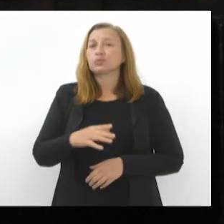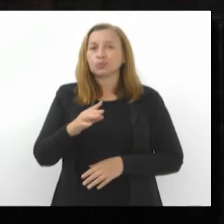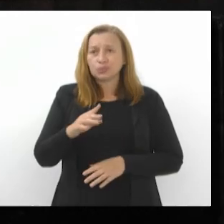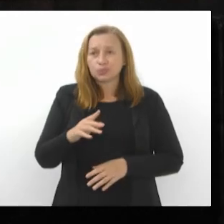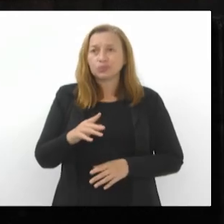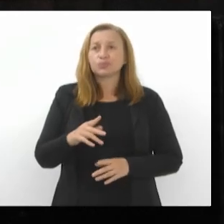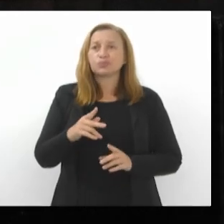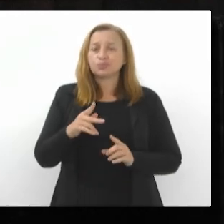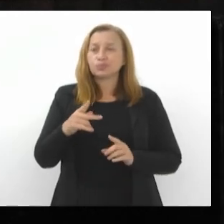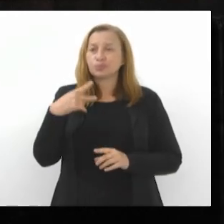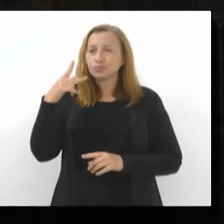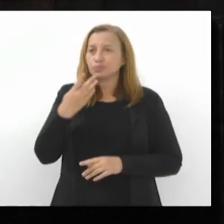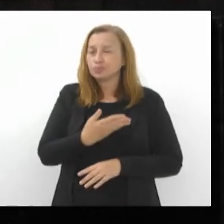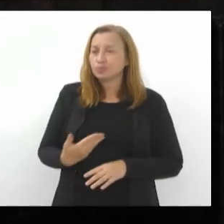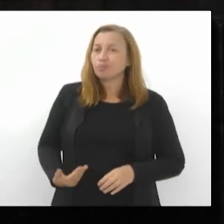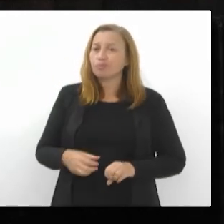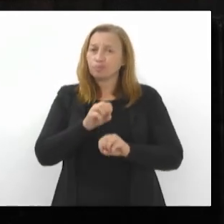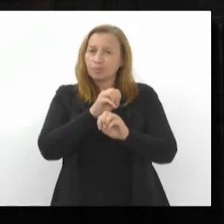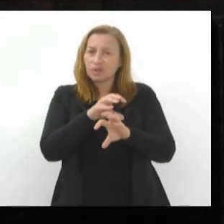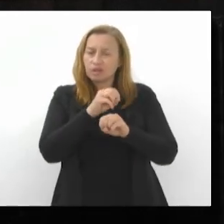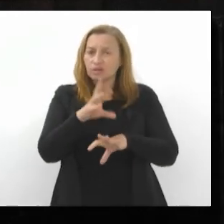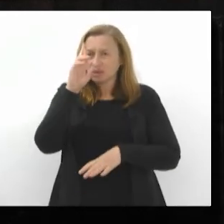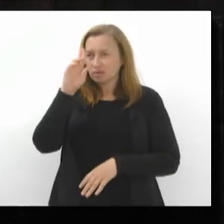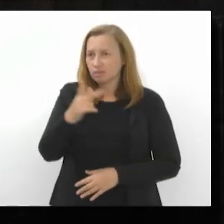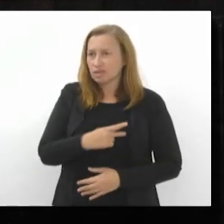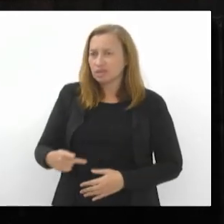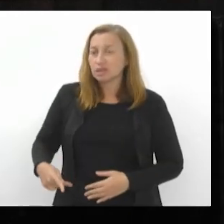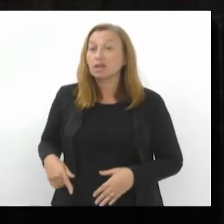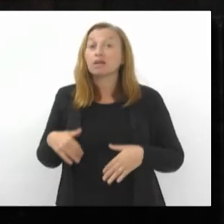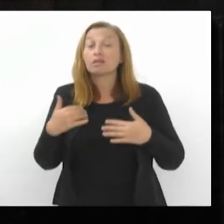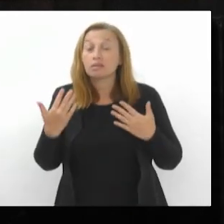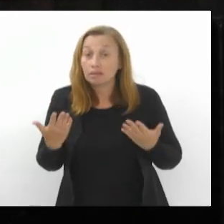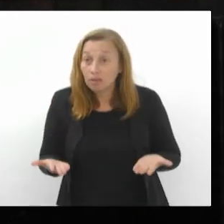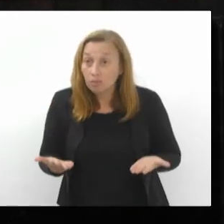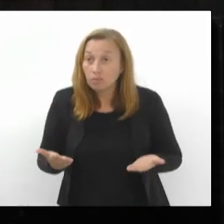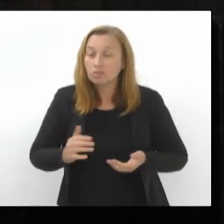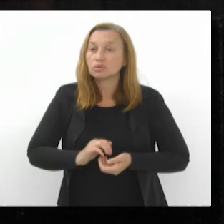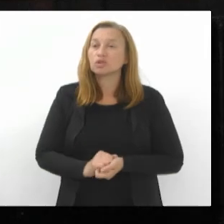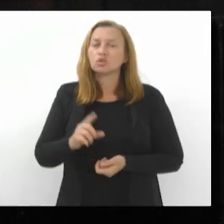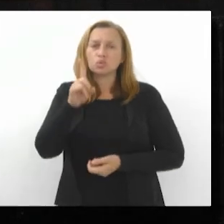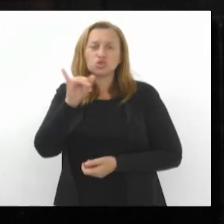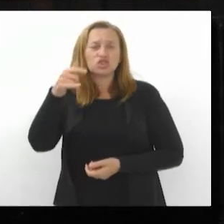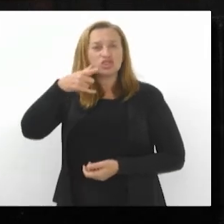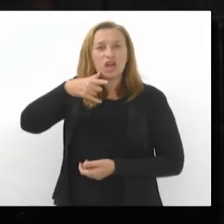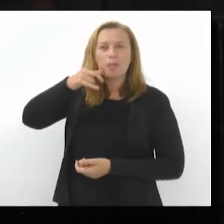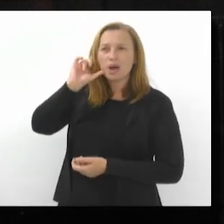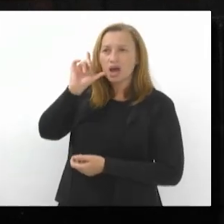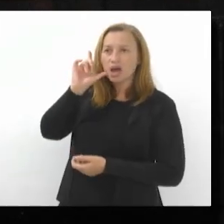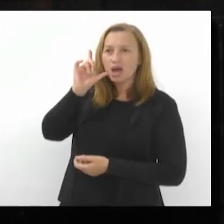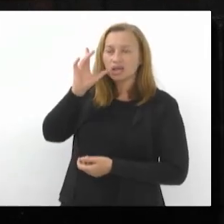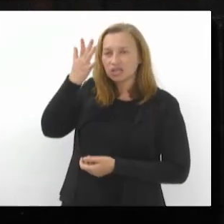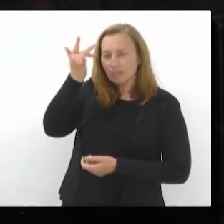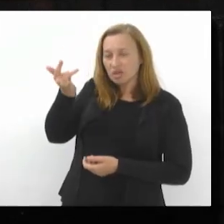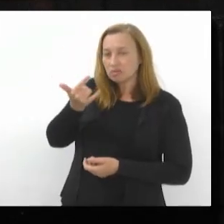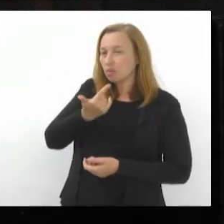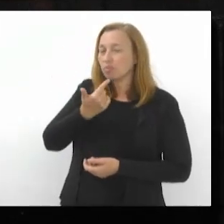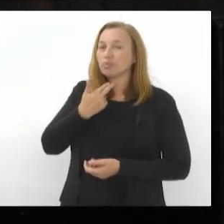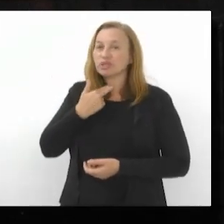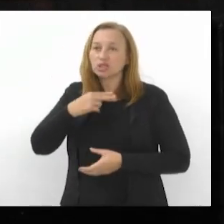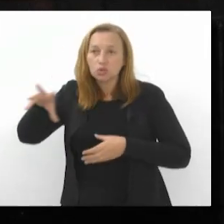públicas de educação, senhora presidente. Então, como talvez no dia de amanhã a gente não vai poder, no